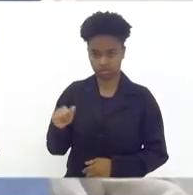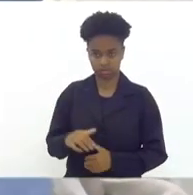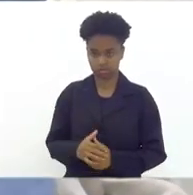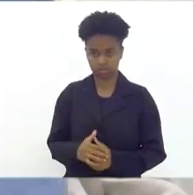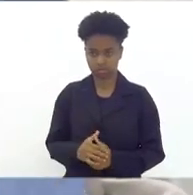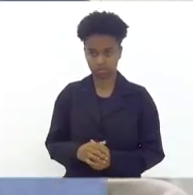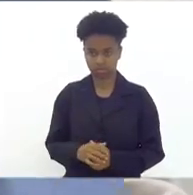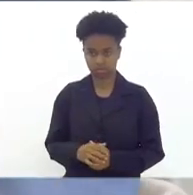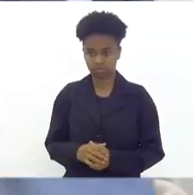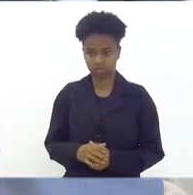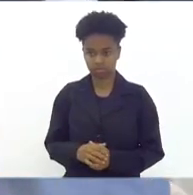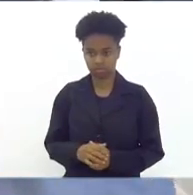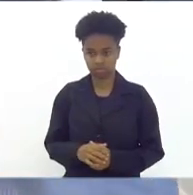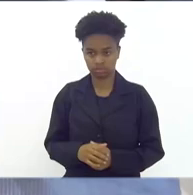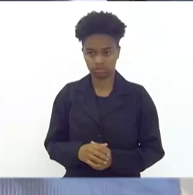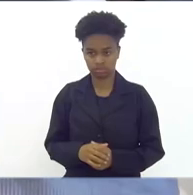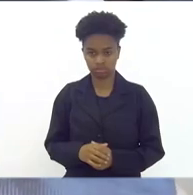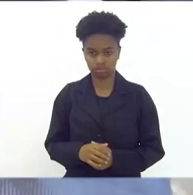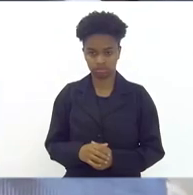nunca foi